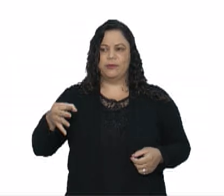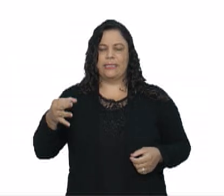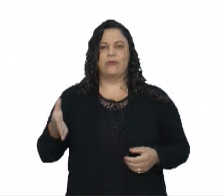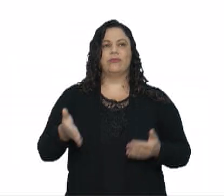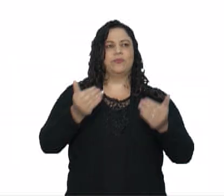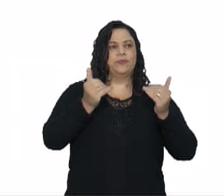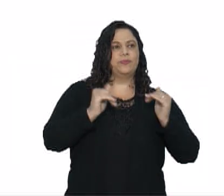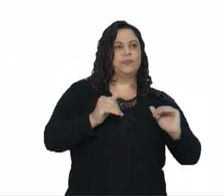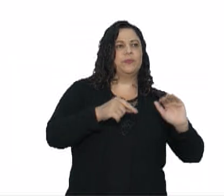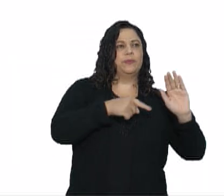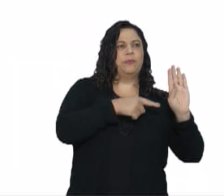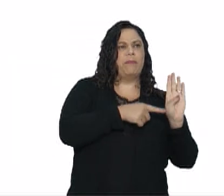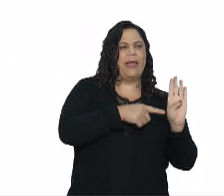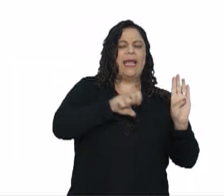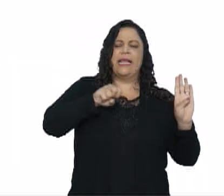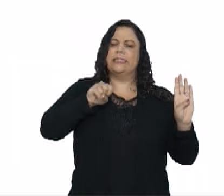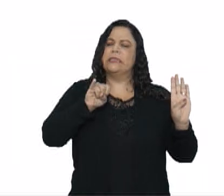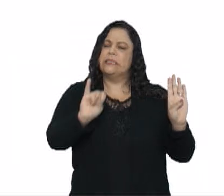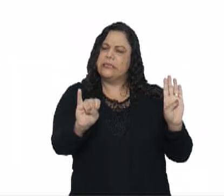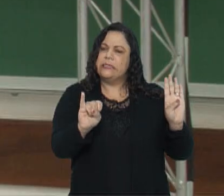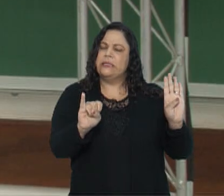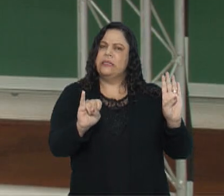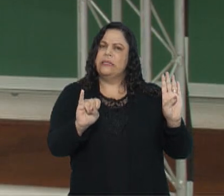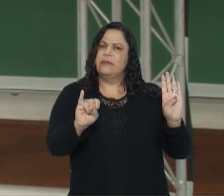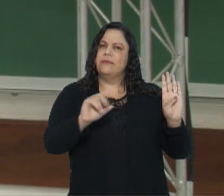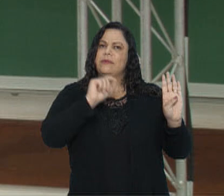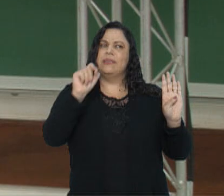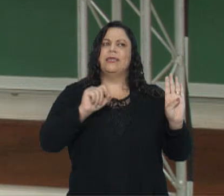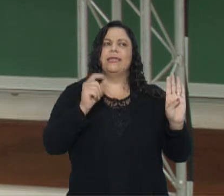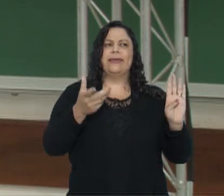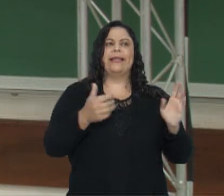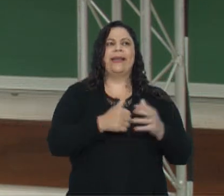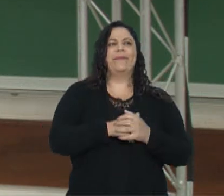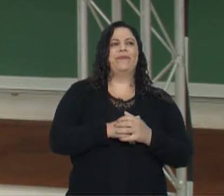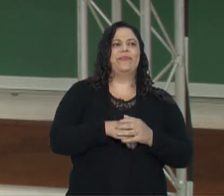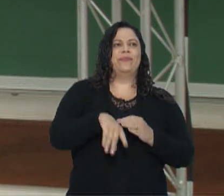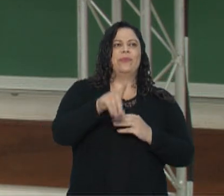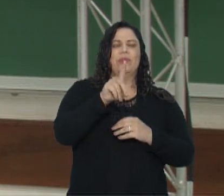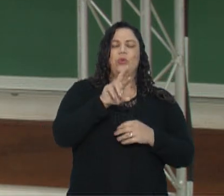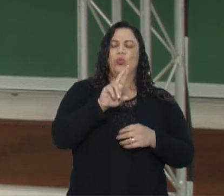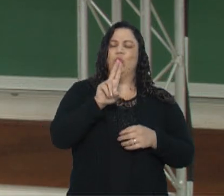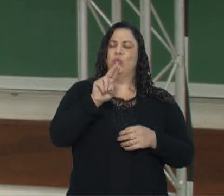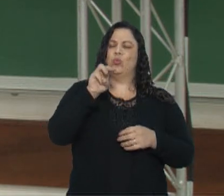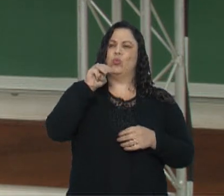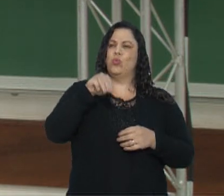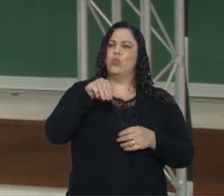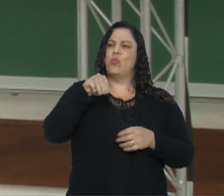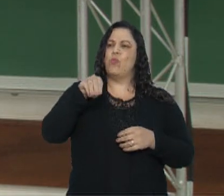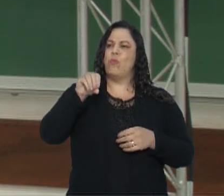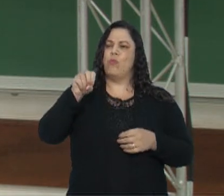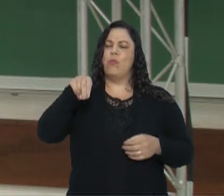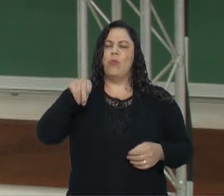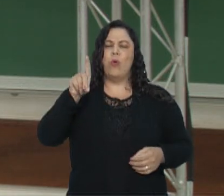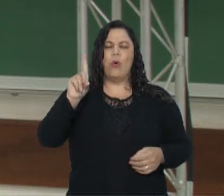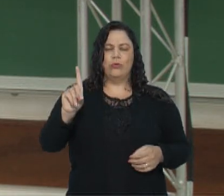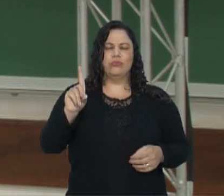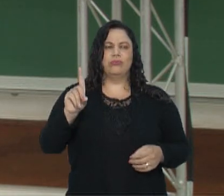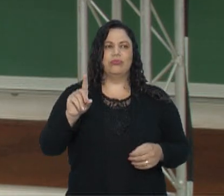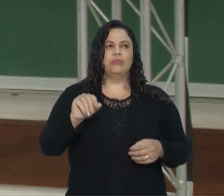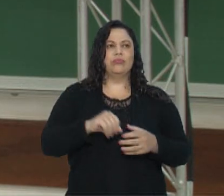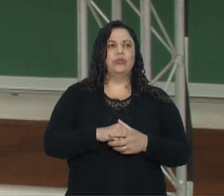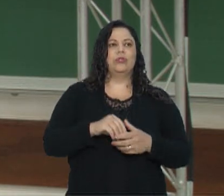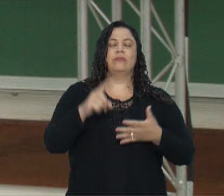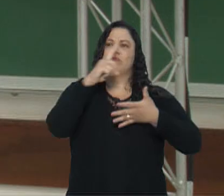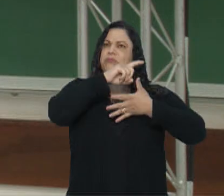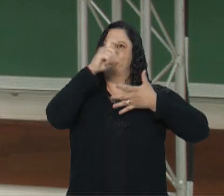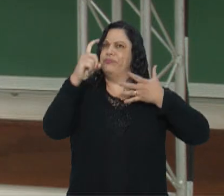tocasse a valsa vienense, o nosso Drummond, o nosso poeta aí, né? Então, subjuntivo, olha, é um